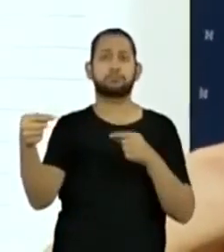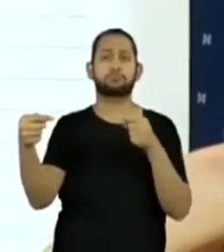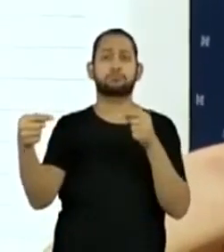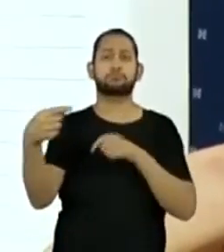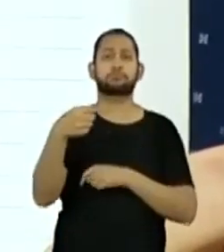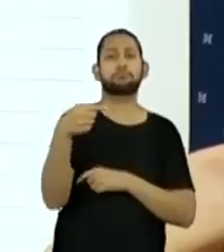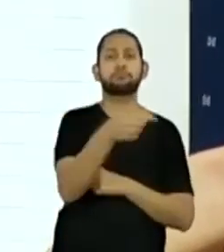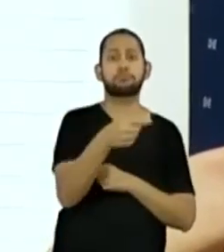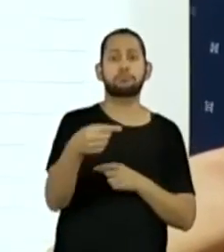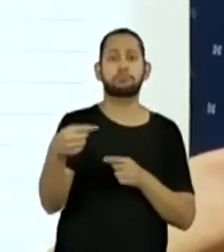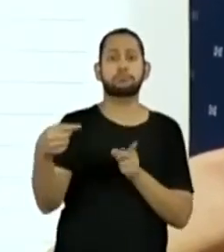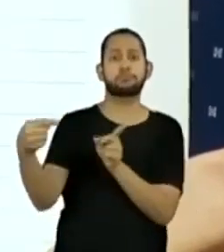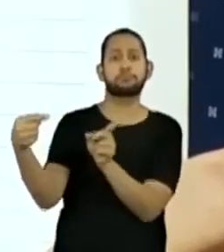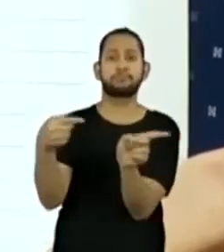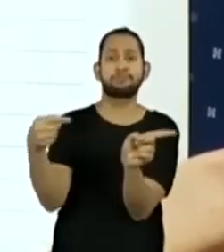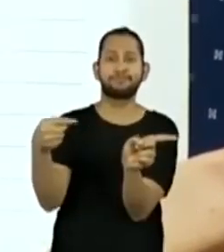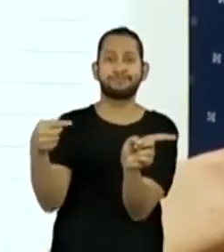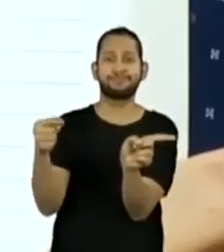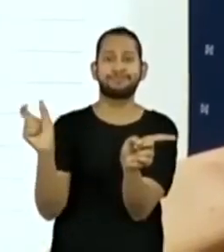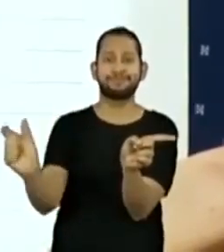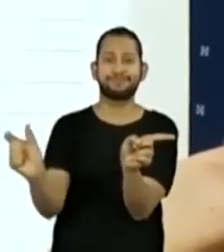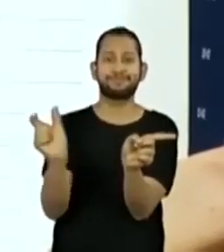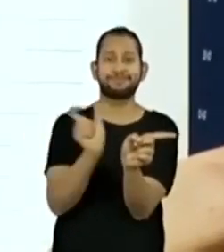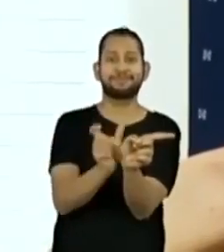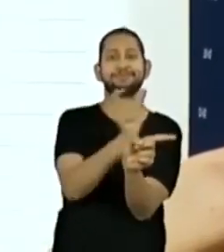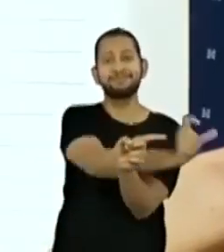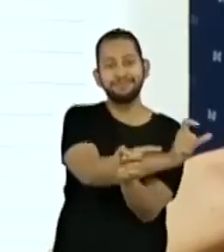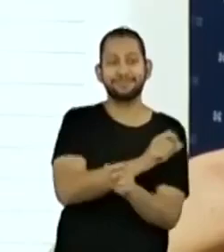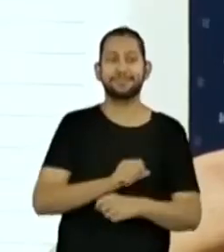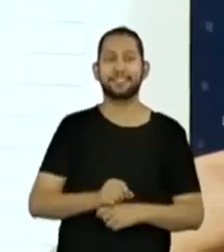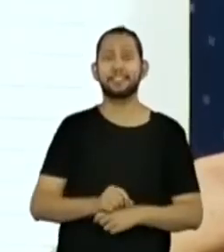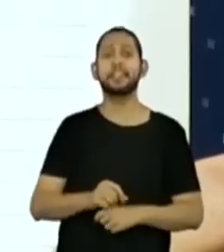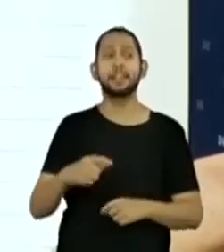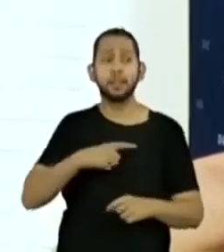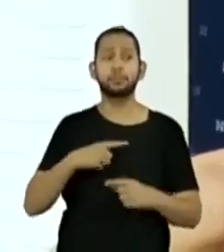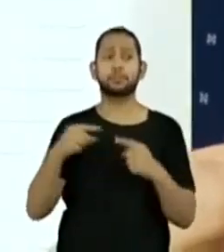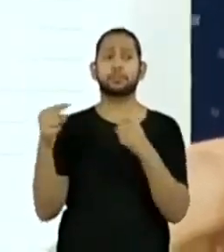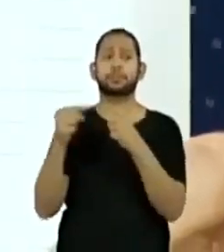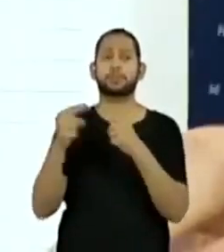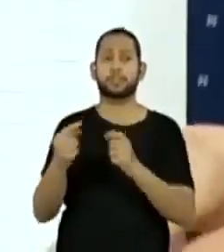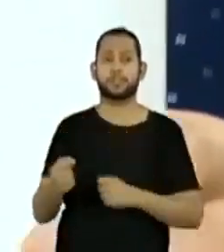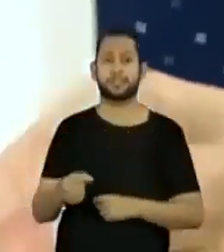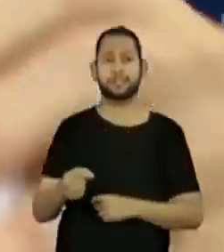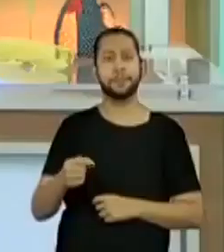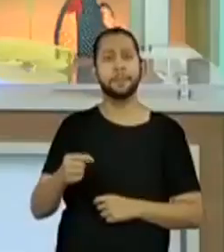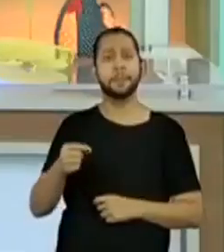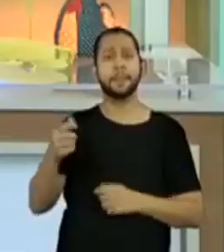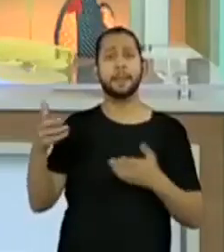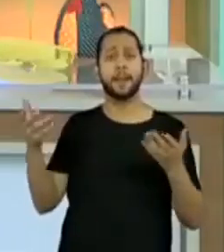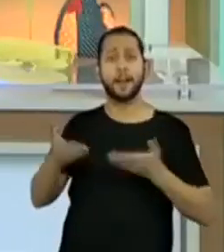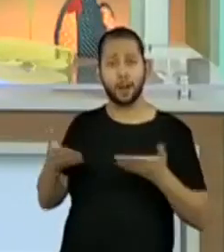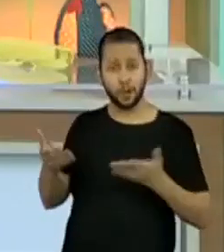o sentido da transferência de energia de um ser vivo para outro. Aí, atenção num